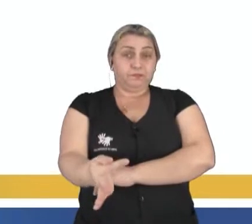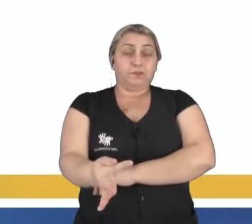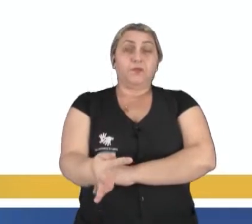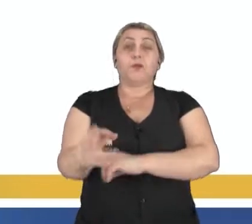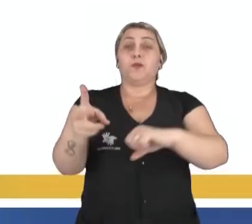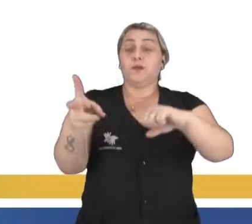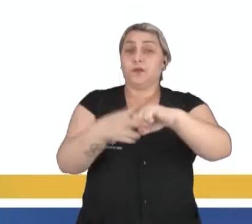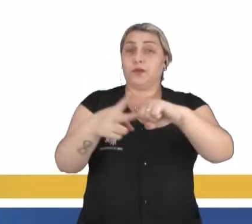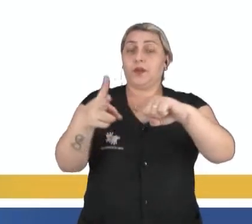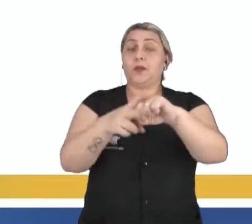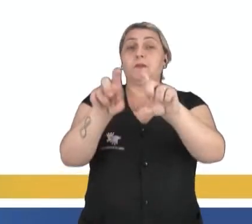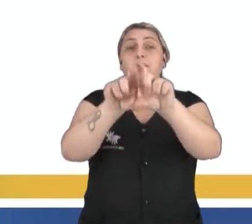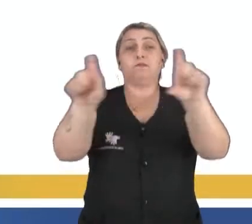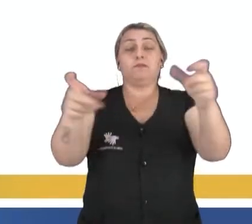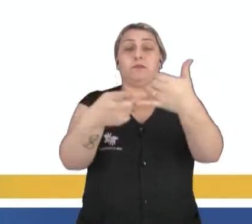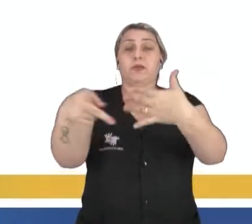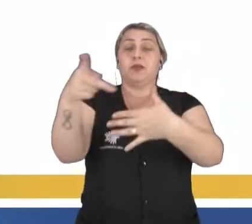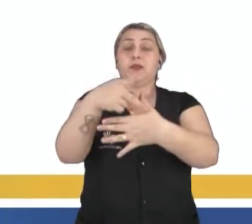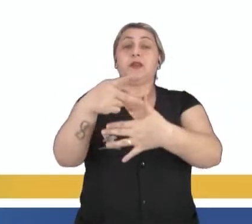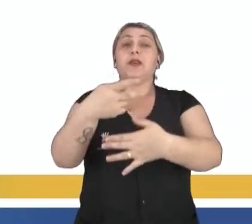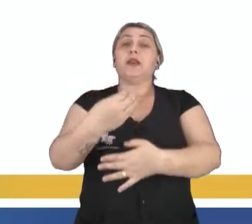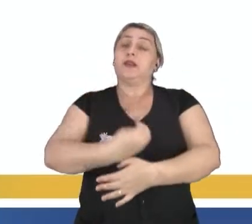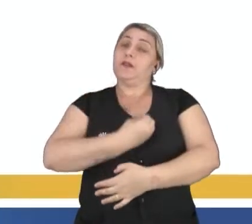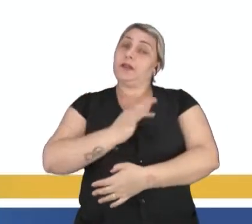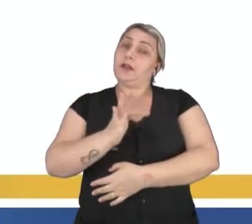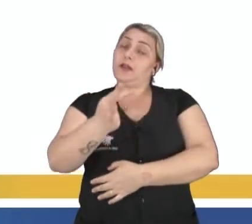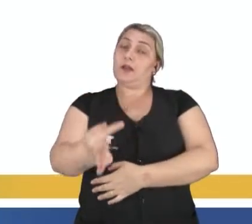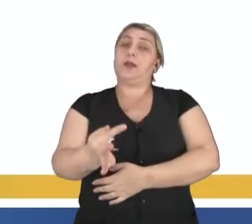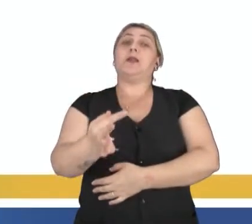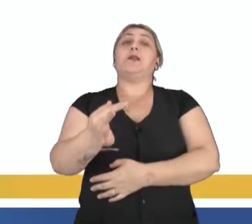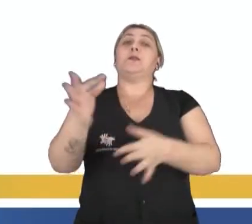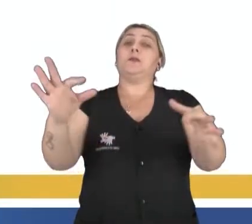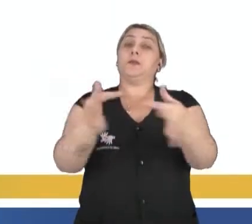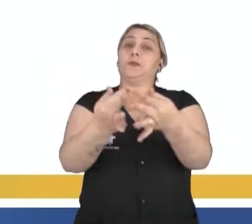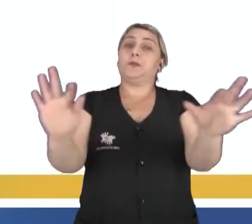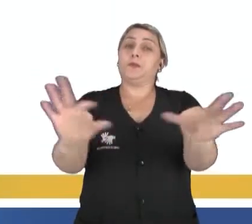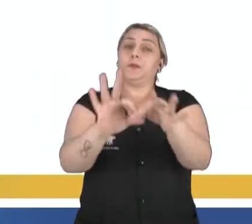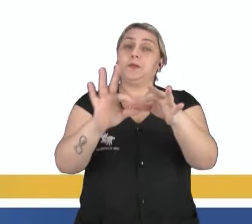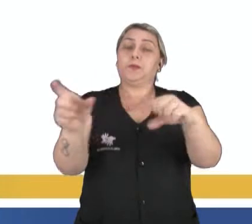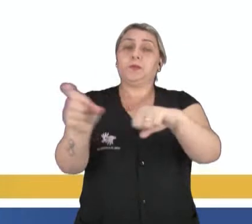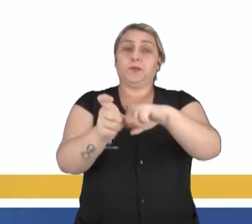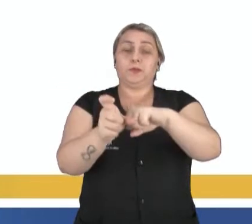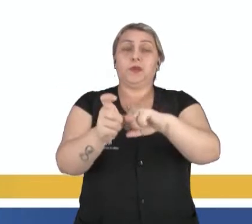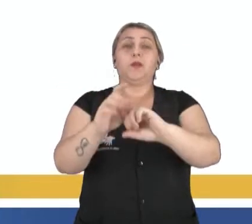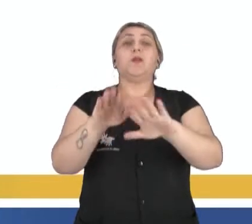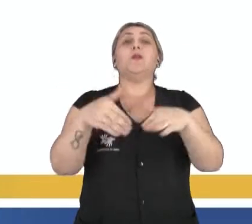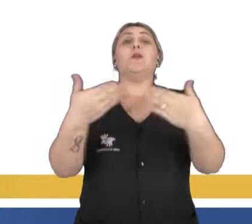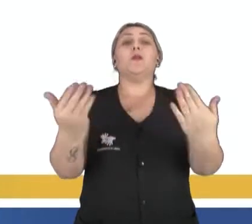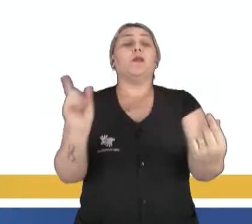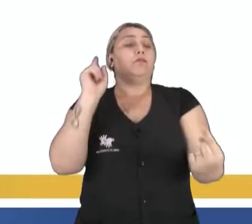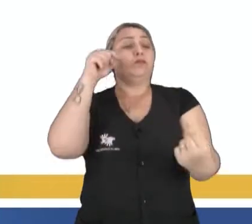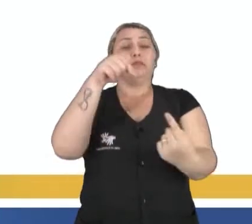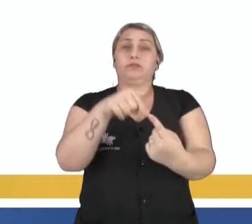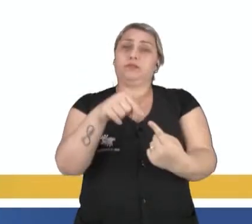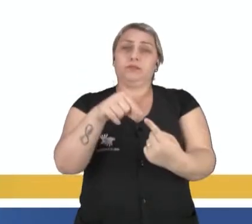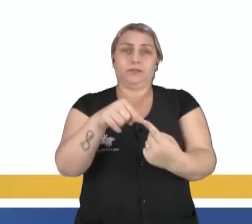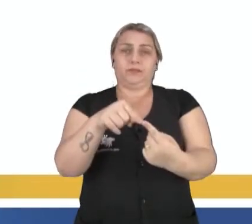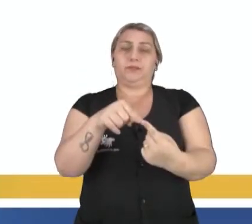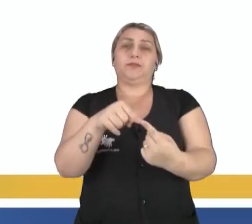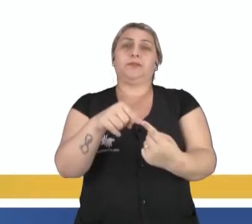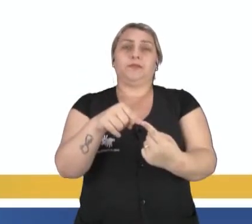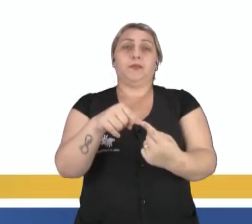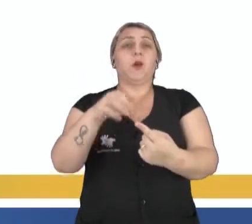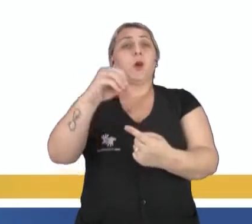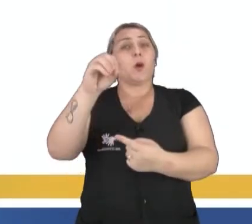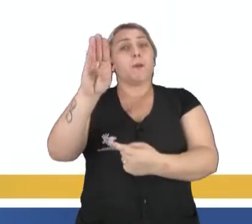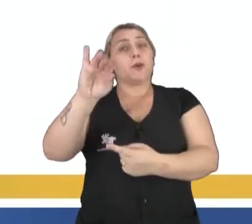a oração principal e o de que a vida é breve é a oração subordinada substantiva. Agora, qual é a função dela aí? Função